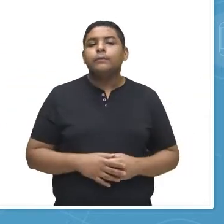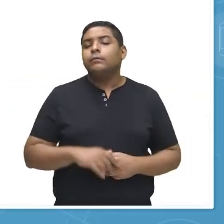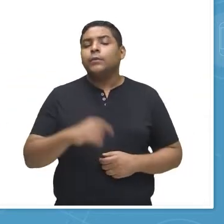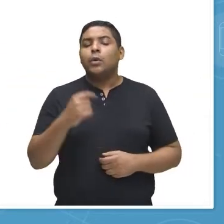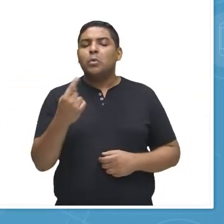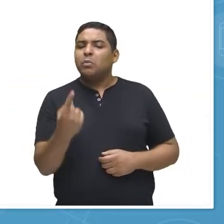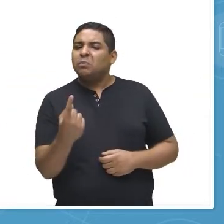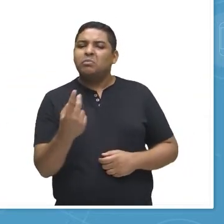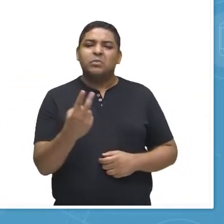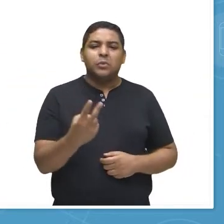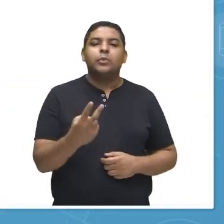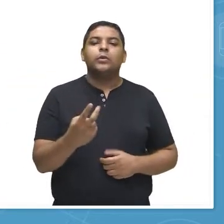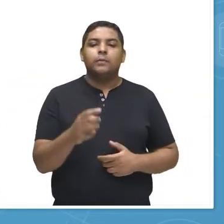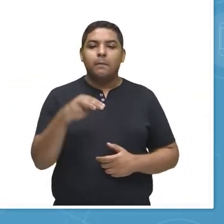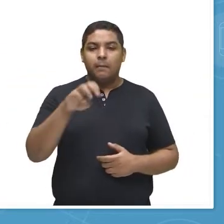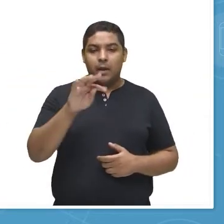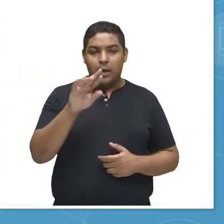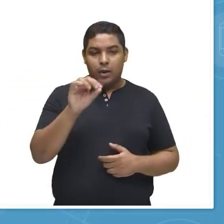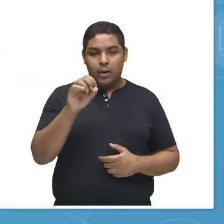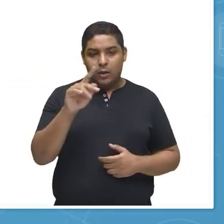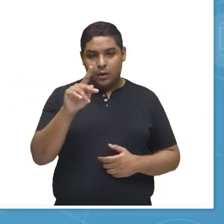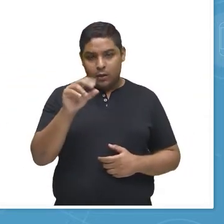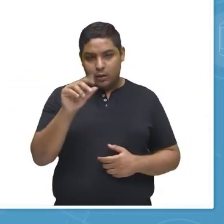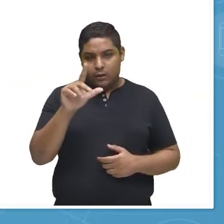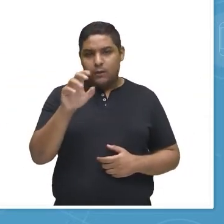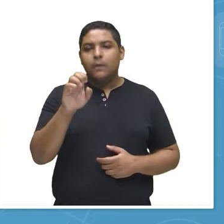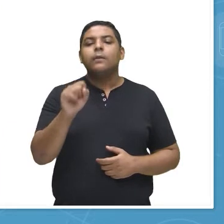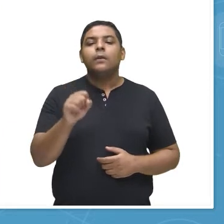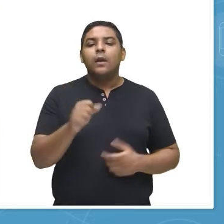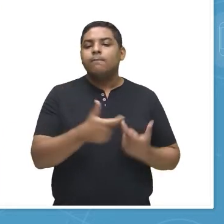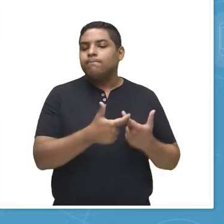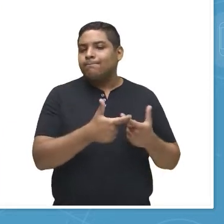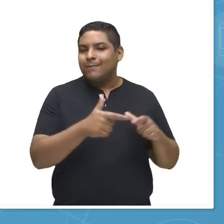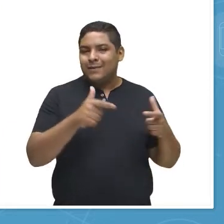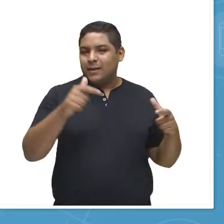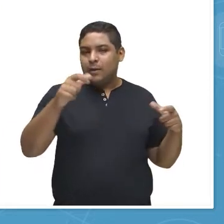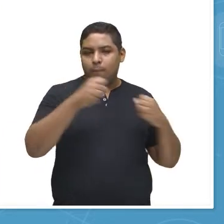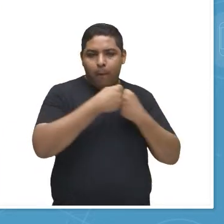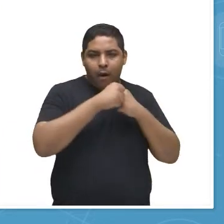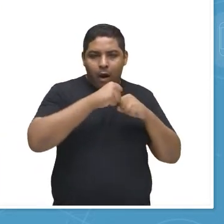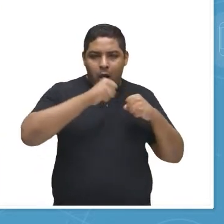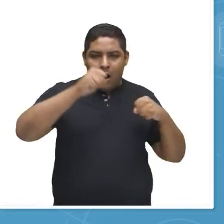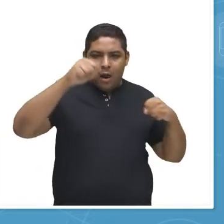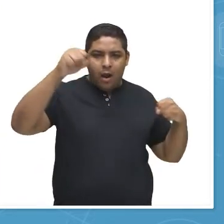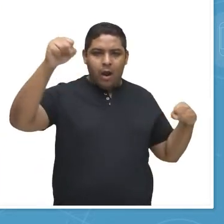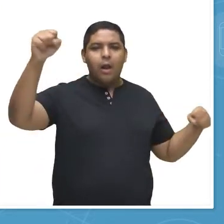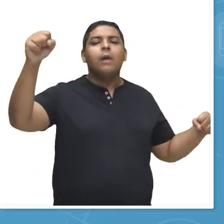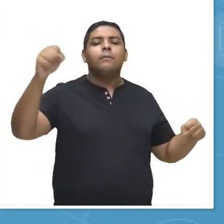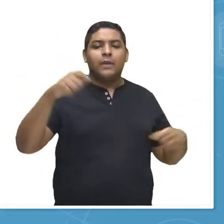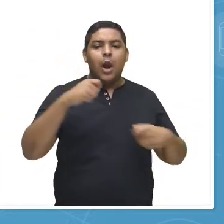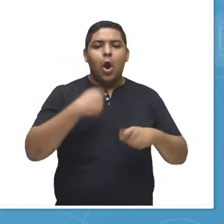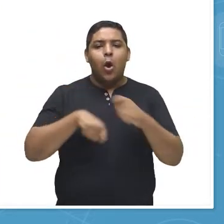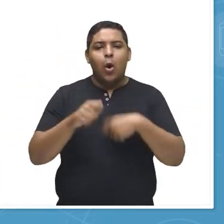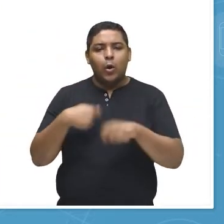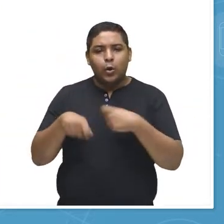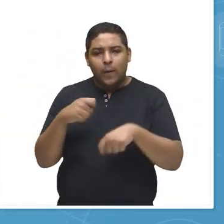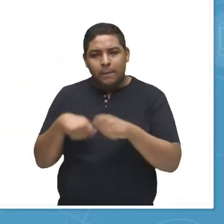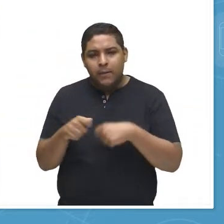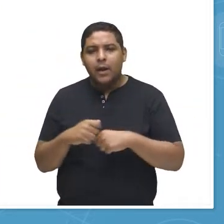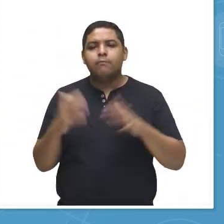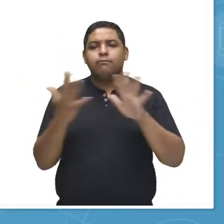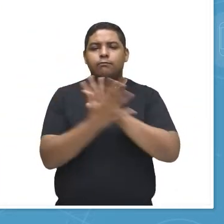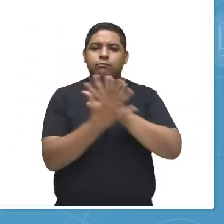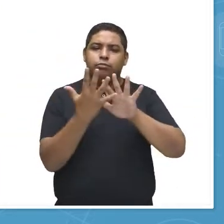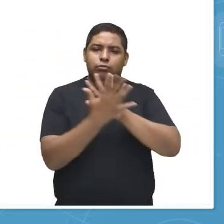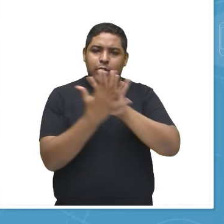metrópoles, constituído com uma ampla área urbanizada. Possui forte integração econômica, intensos fluxos de